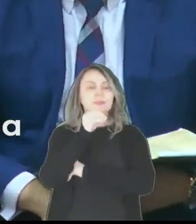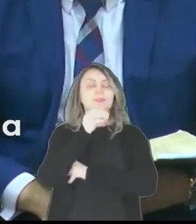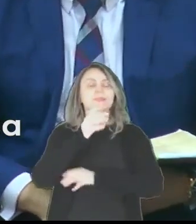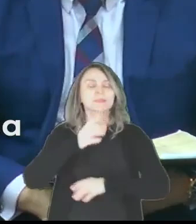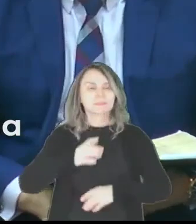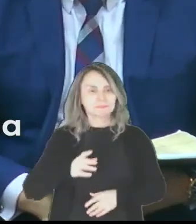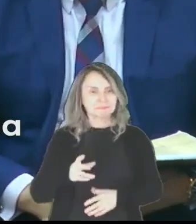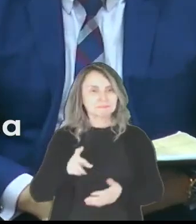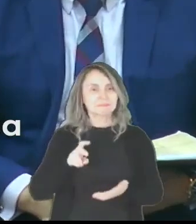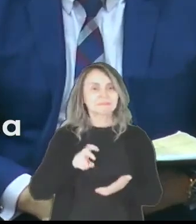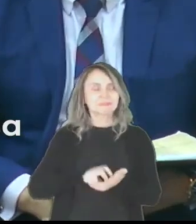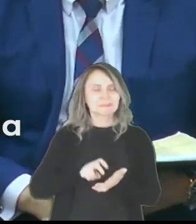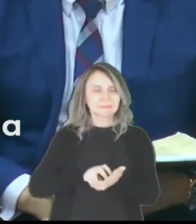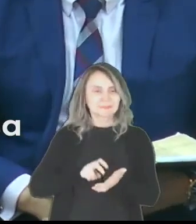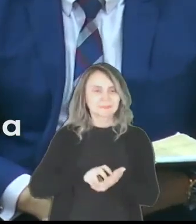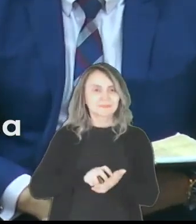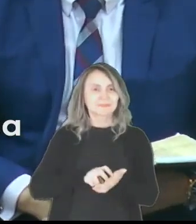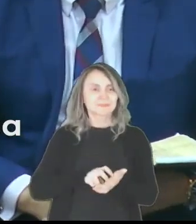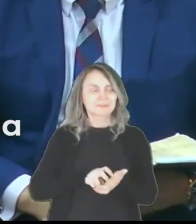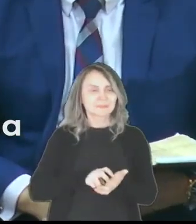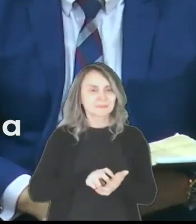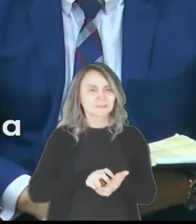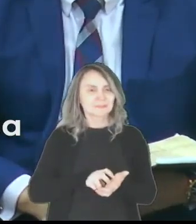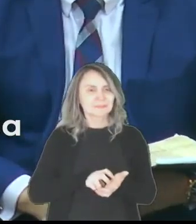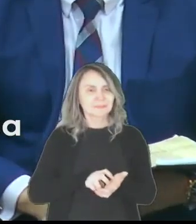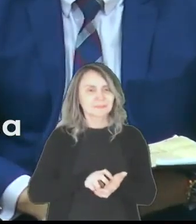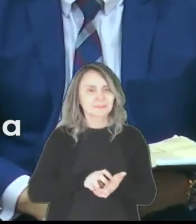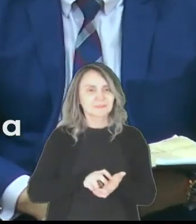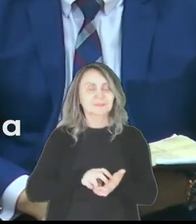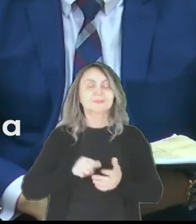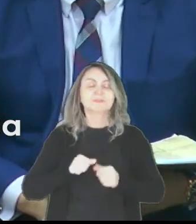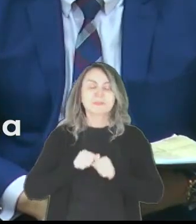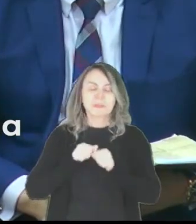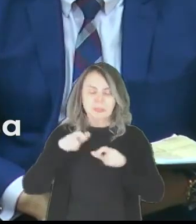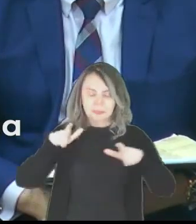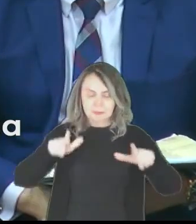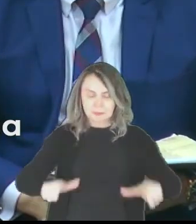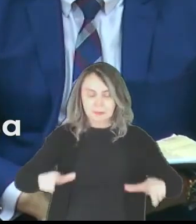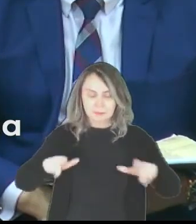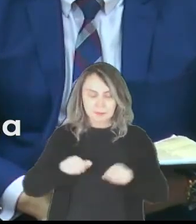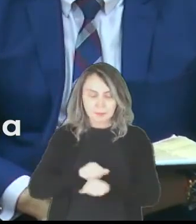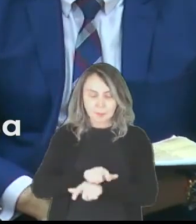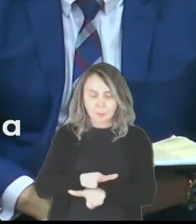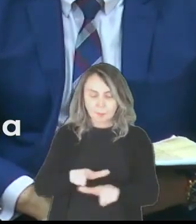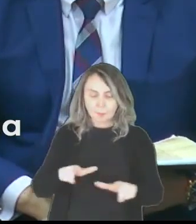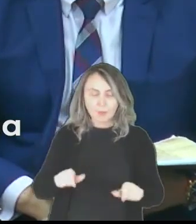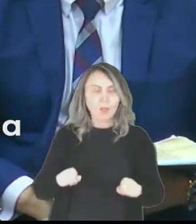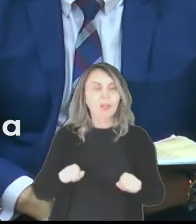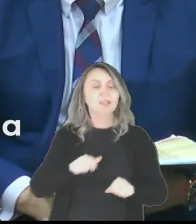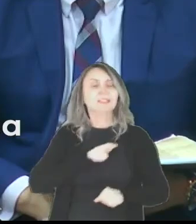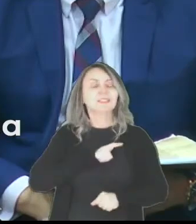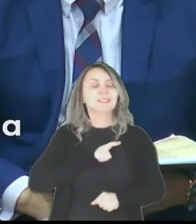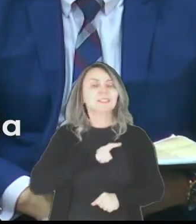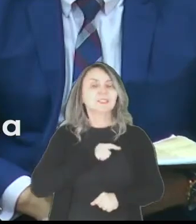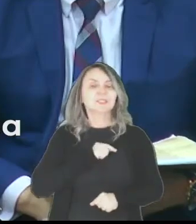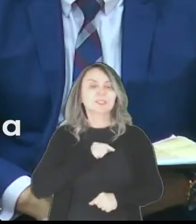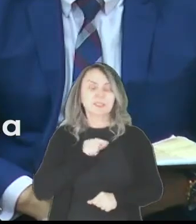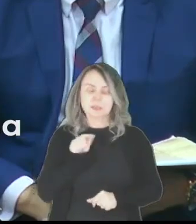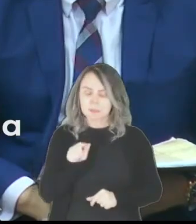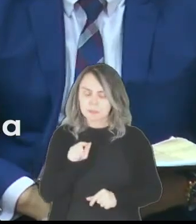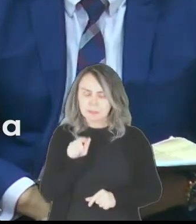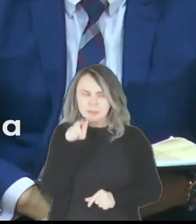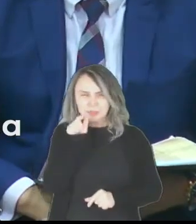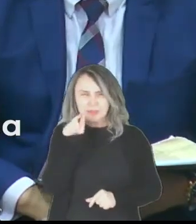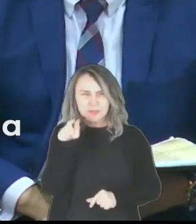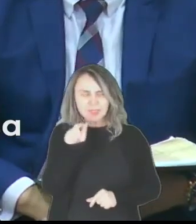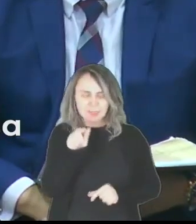eis que sobre a face do deserto estava uma coisa miúda, redonda,